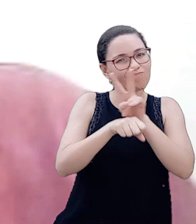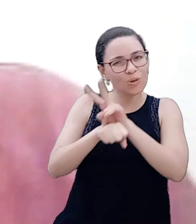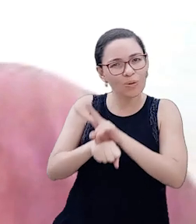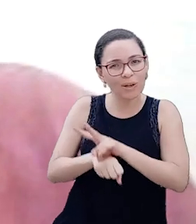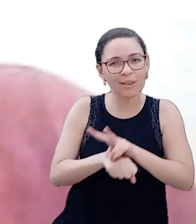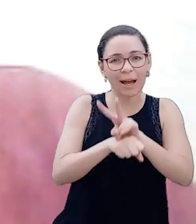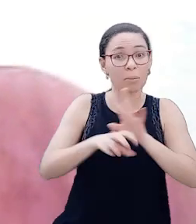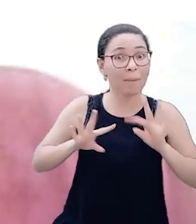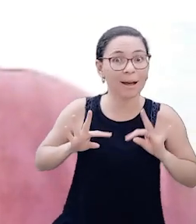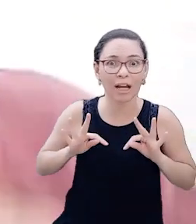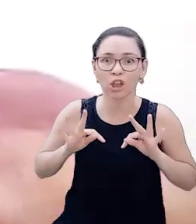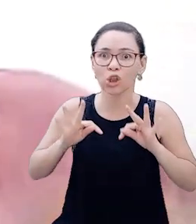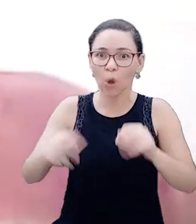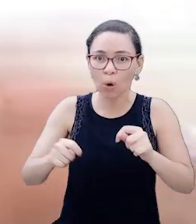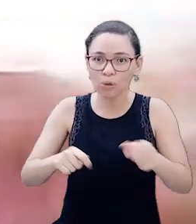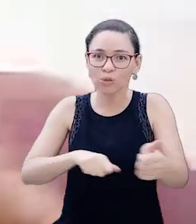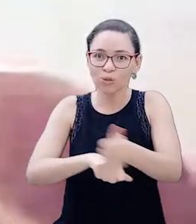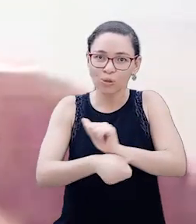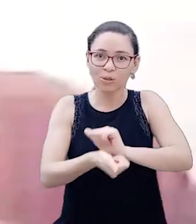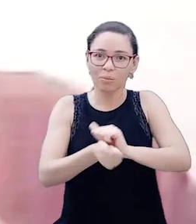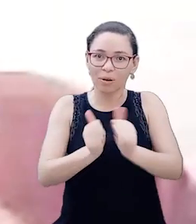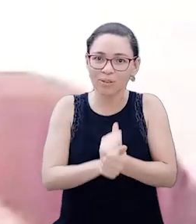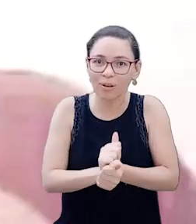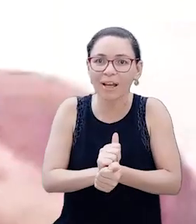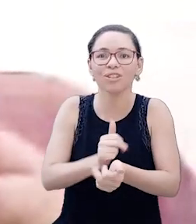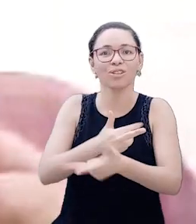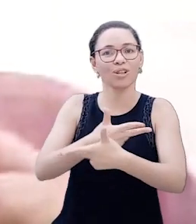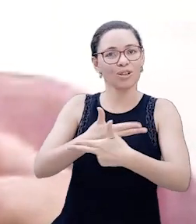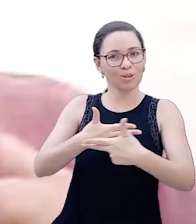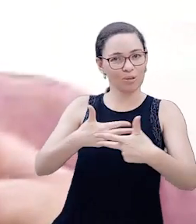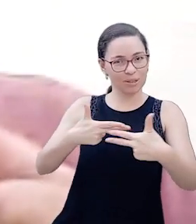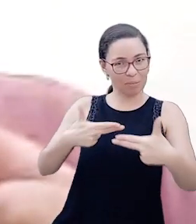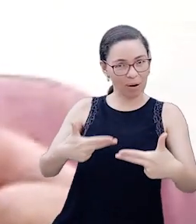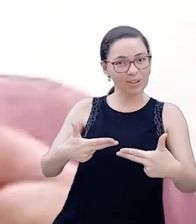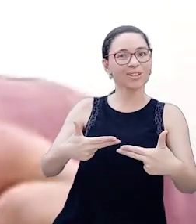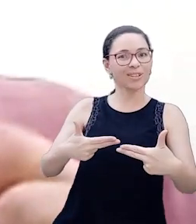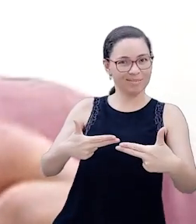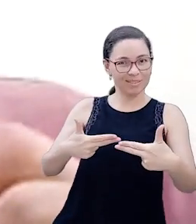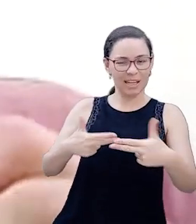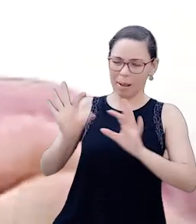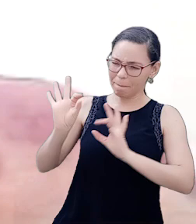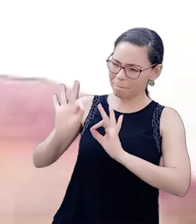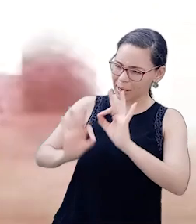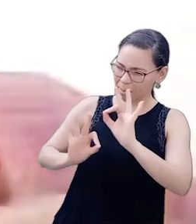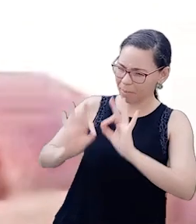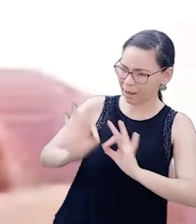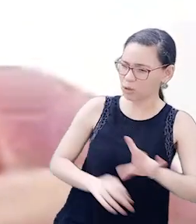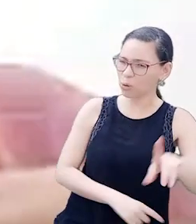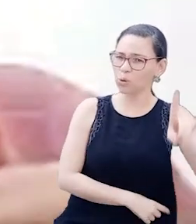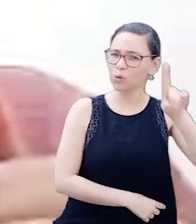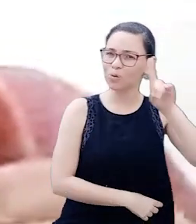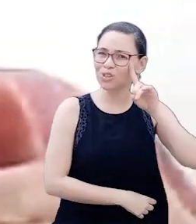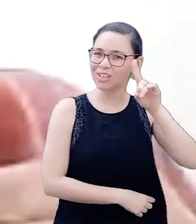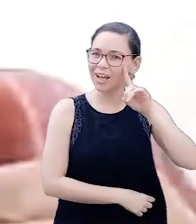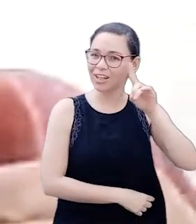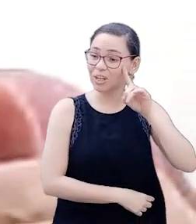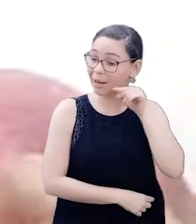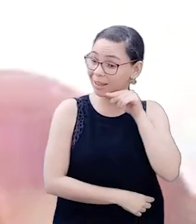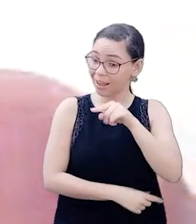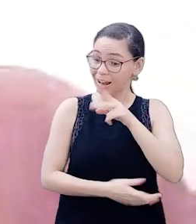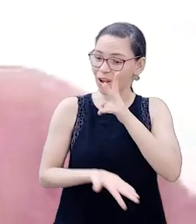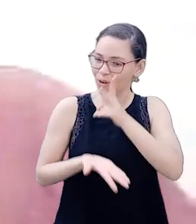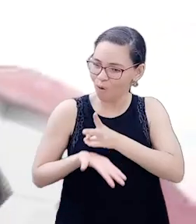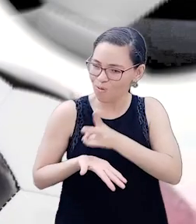o psicólogo vai trabalhar numa ressignificação desse luto, preparando esse atleta de uma forma resiliente para a continuidade